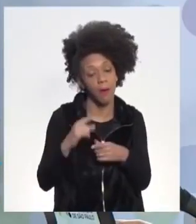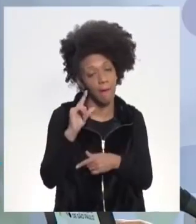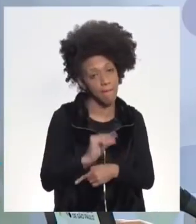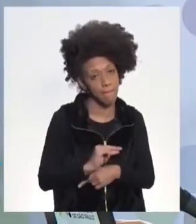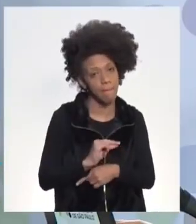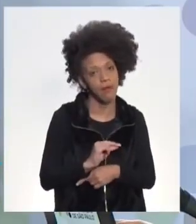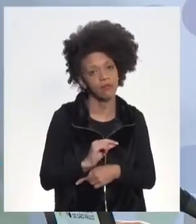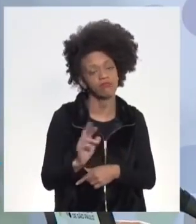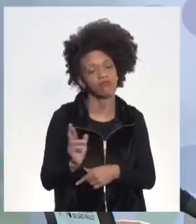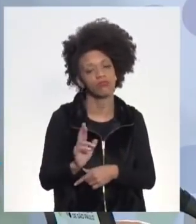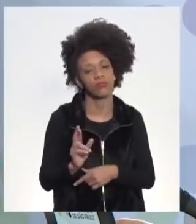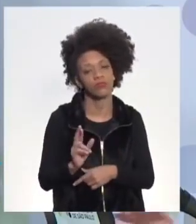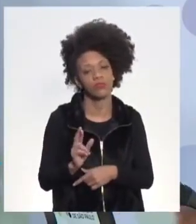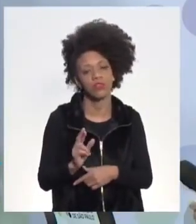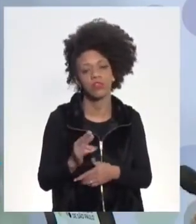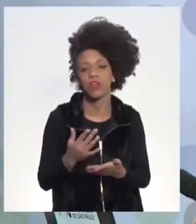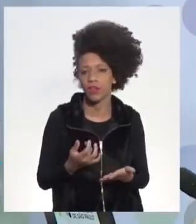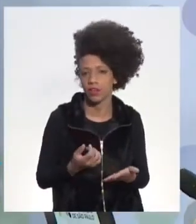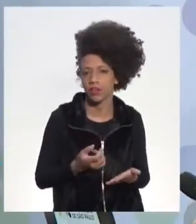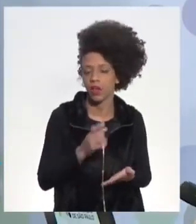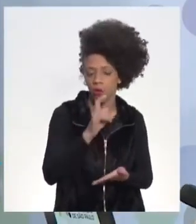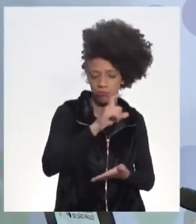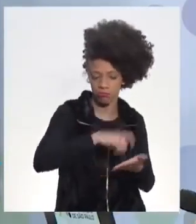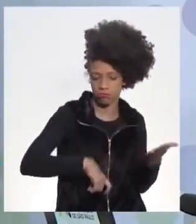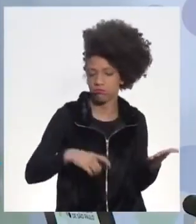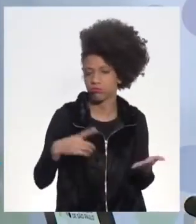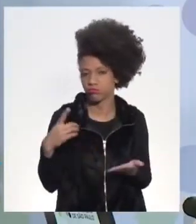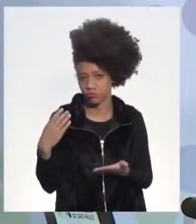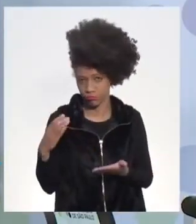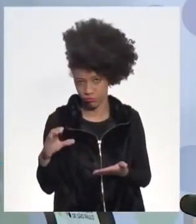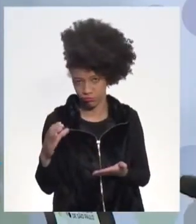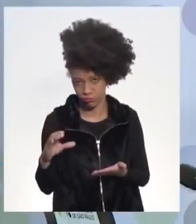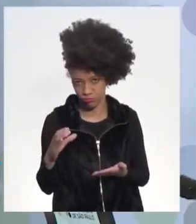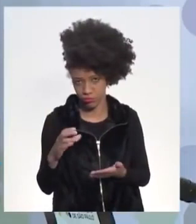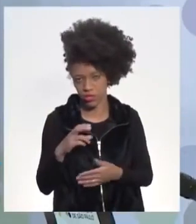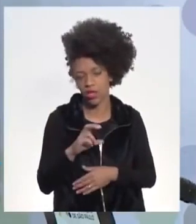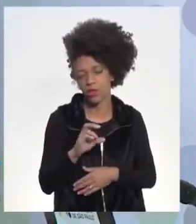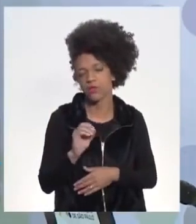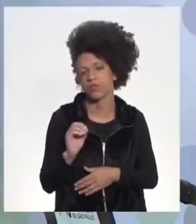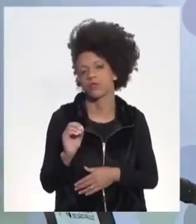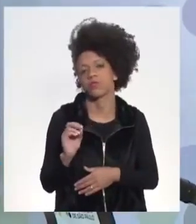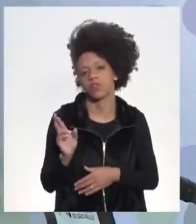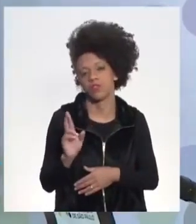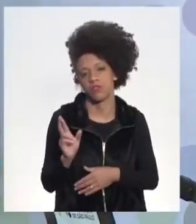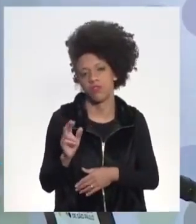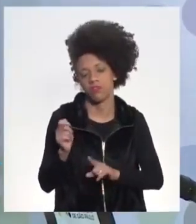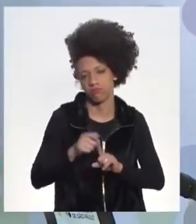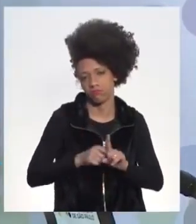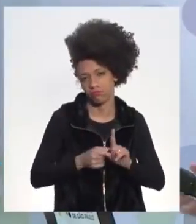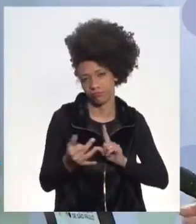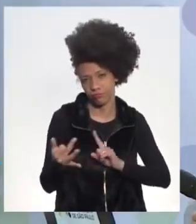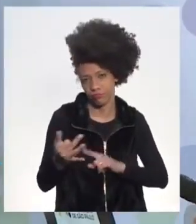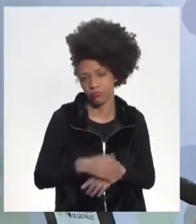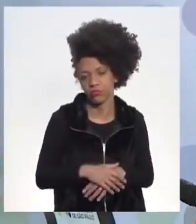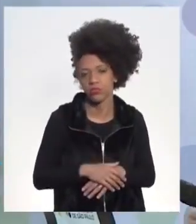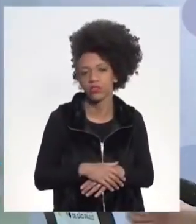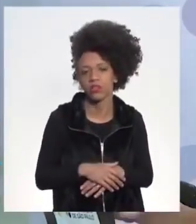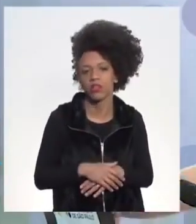uma só vez, que é a ideia do pagar os R$50 por mês. No caso, né, que ele colocou aqui,